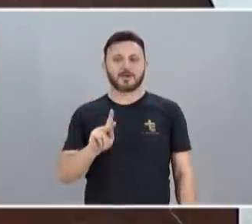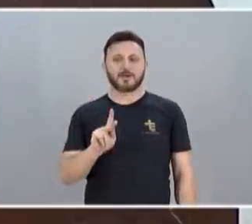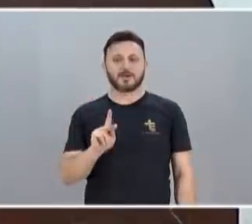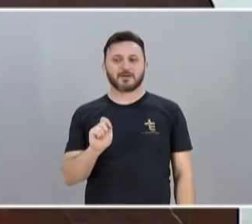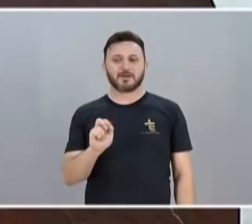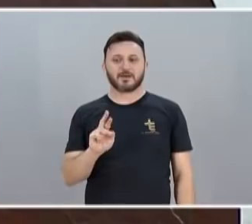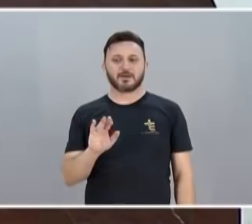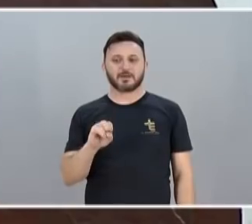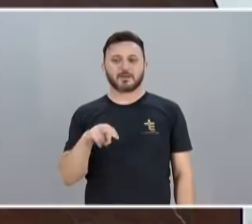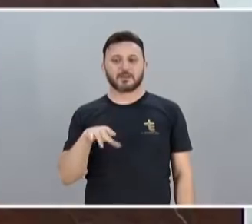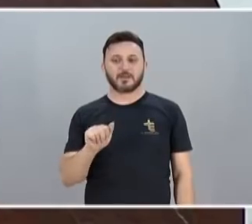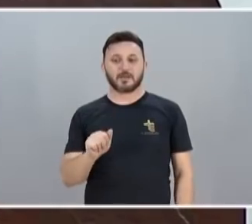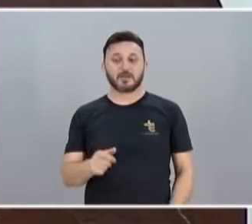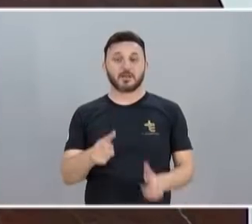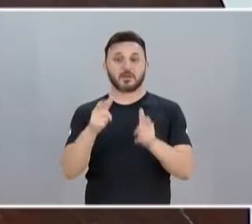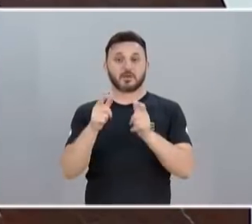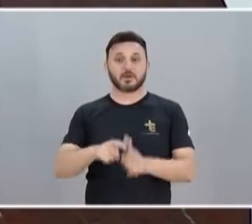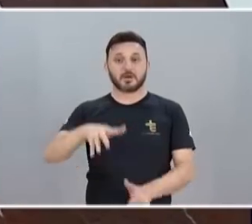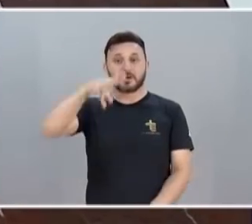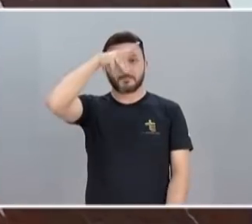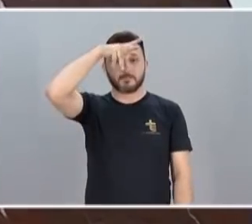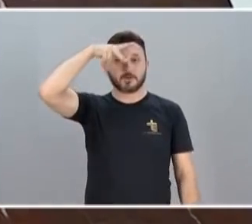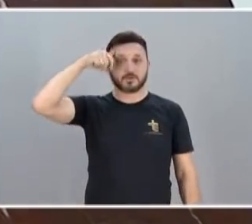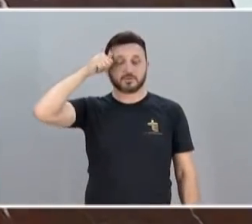Piton, de Colíder, Mato Grosso;